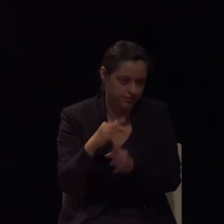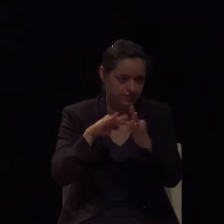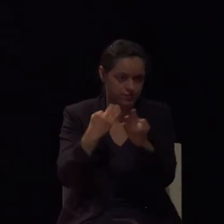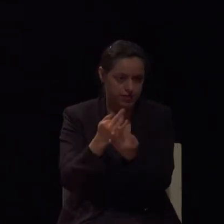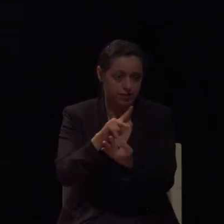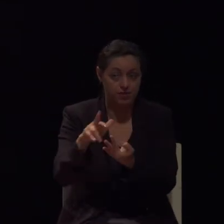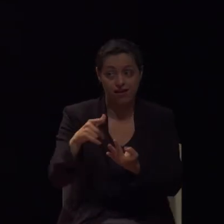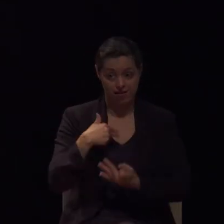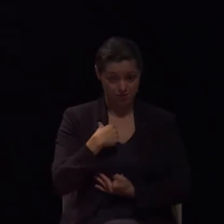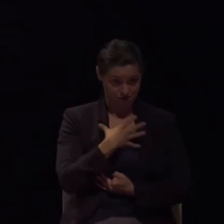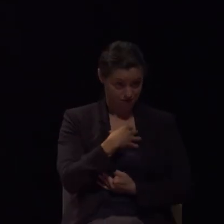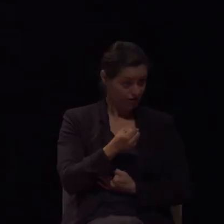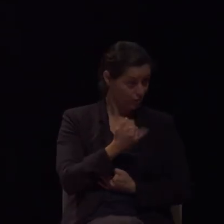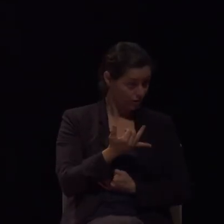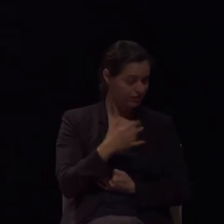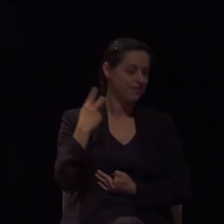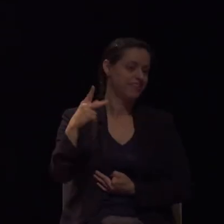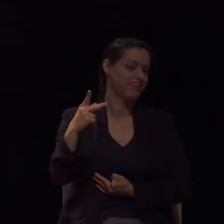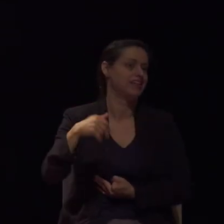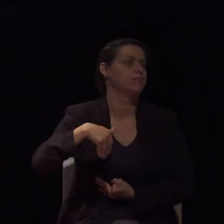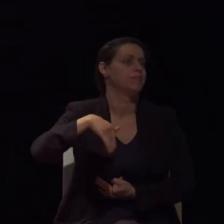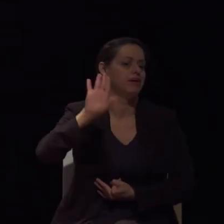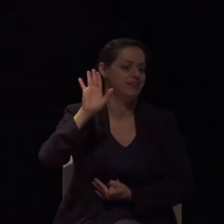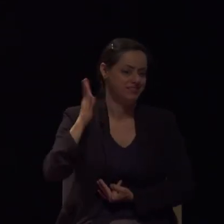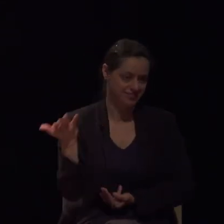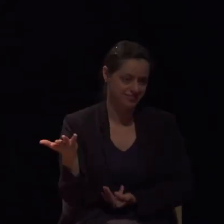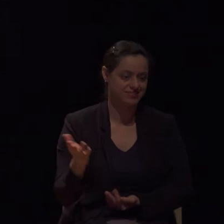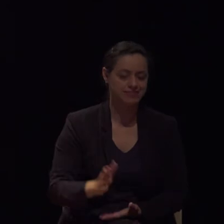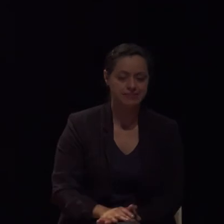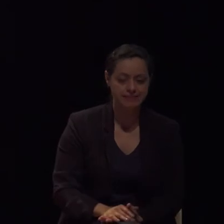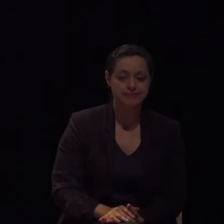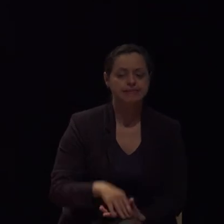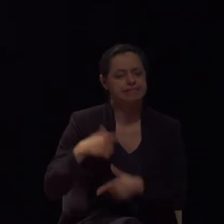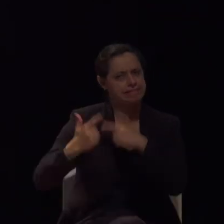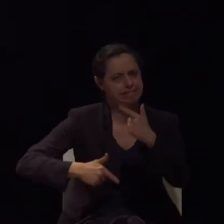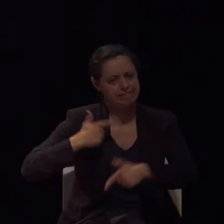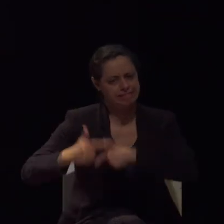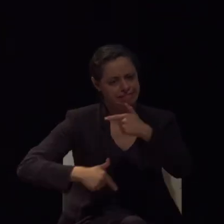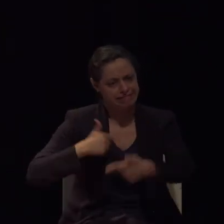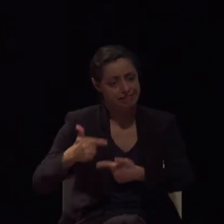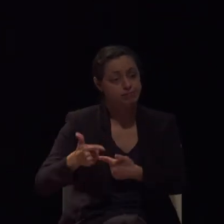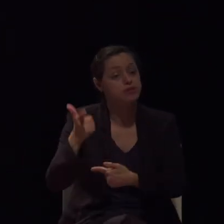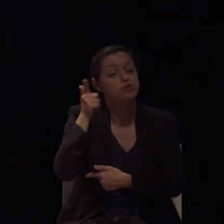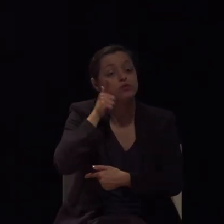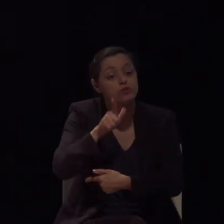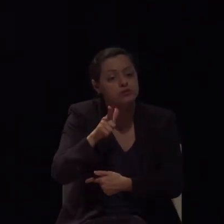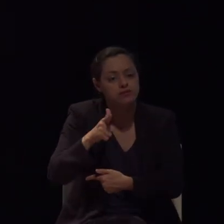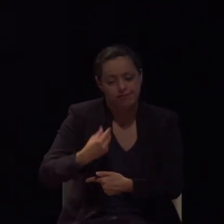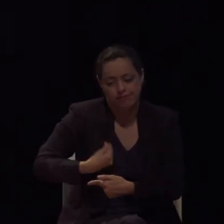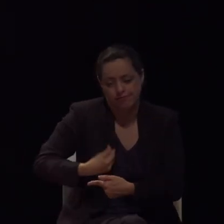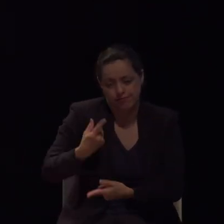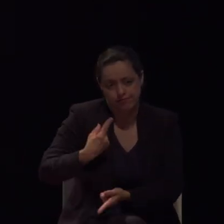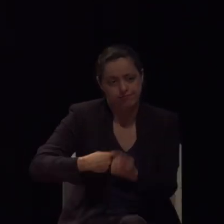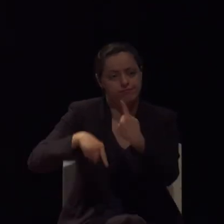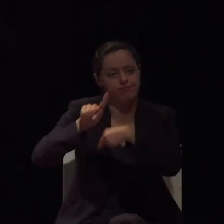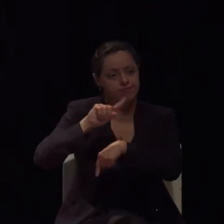gosta de conviver dela é era trabalhava bastante pra poder sobreviver